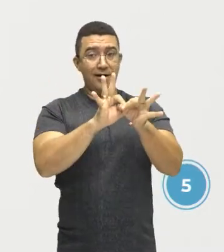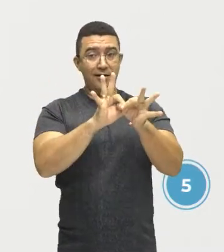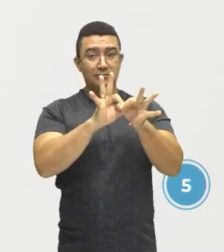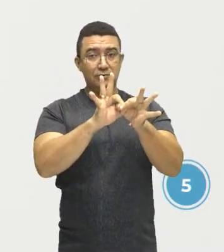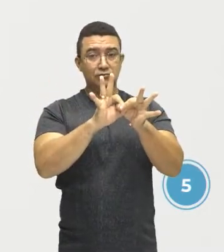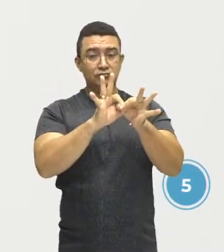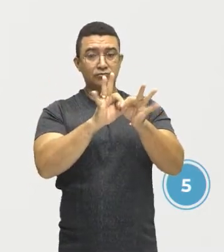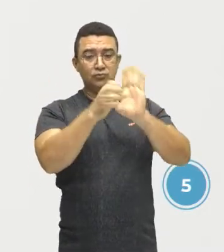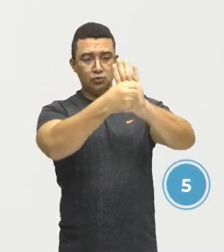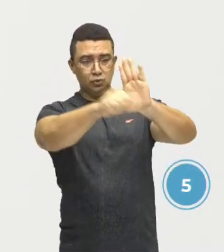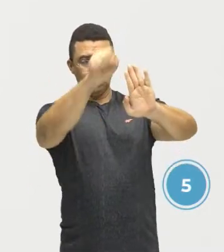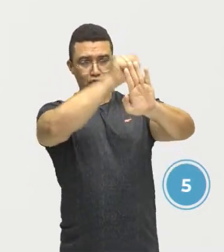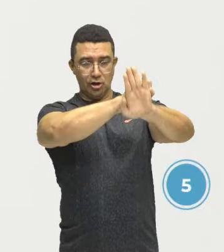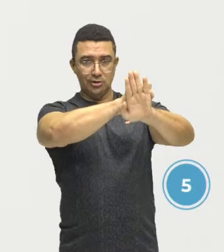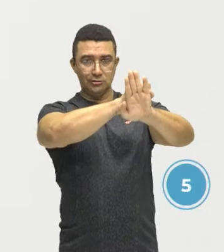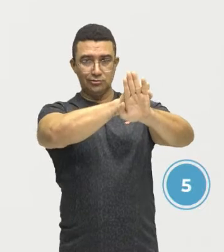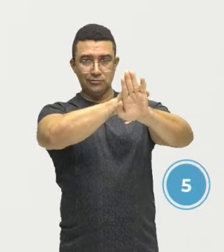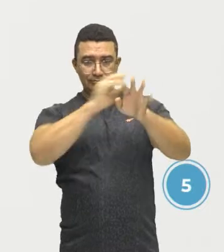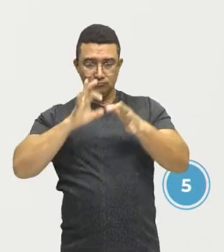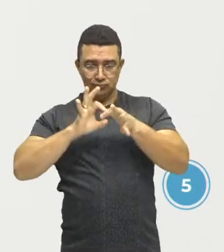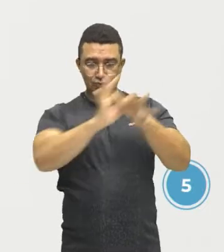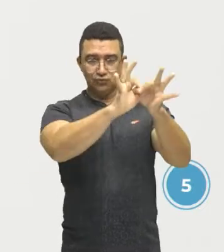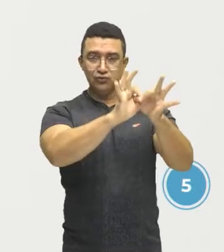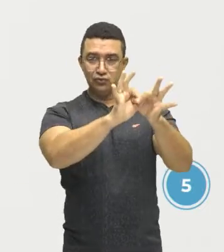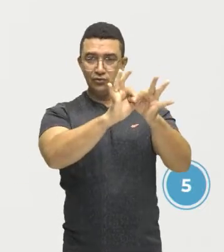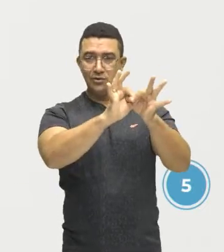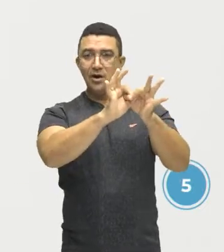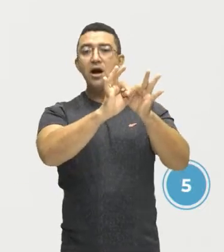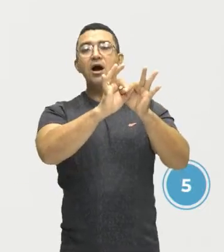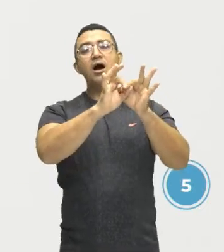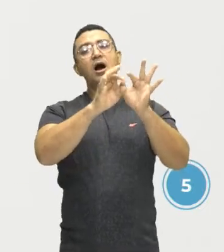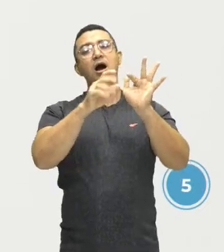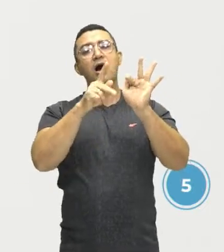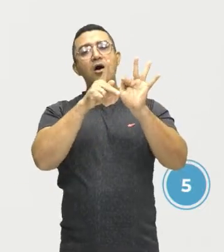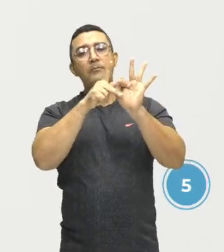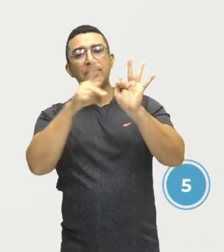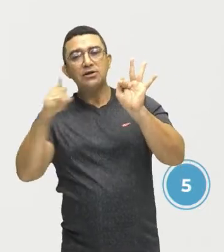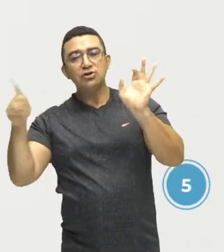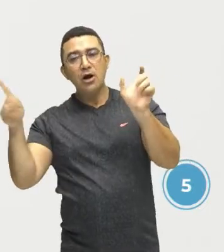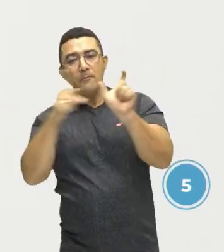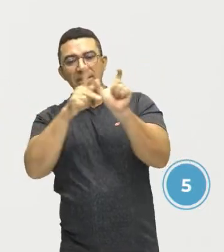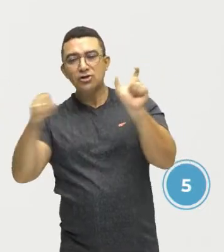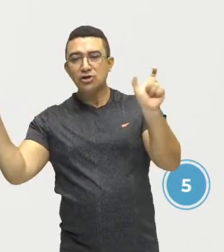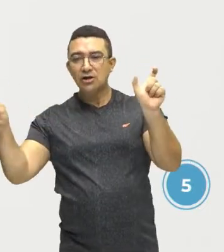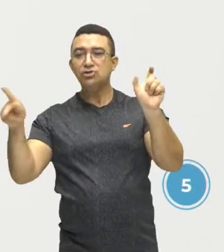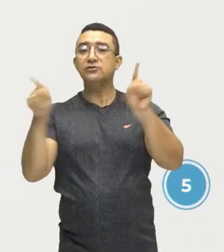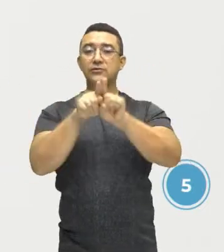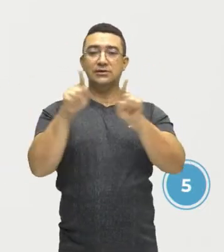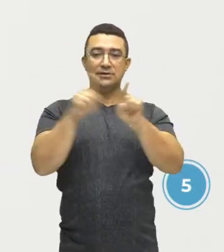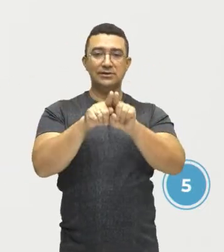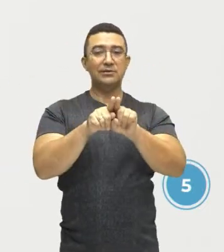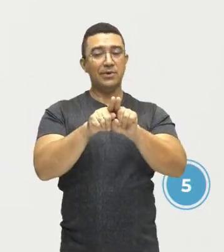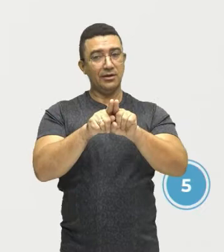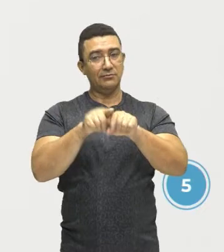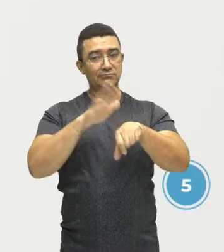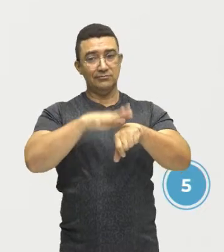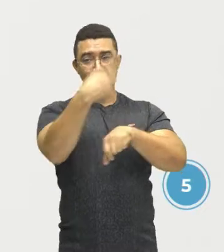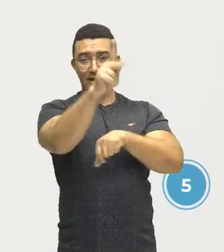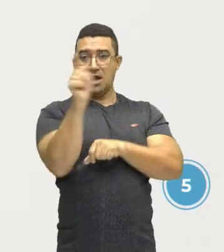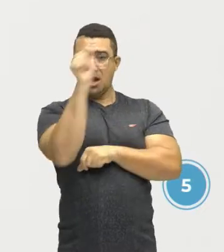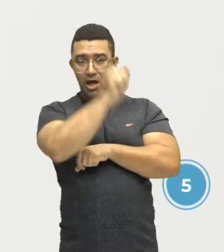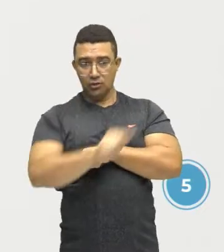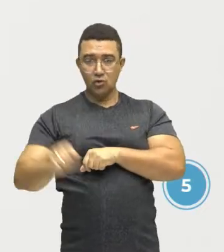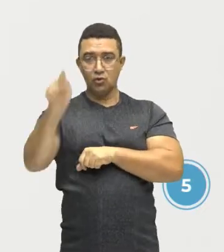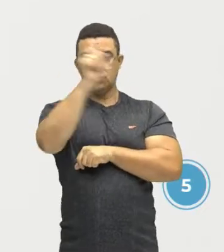o sujeito ao seu predicativo, à sua característica. Qual é a característica da terra? A terra é redonda.